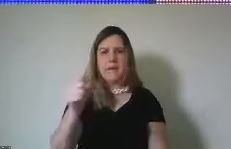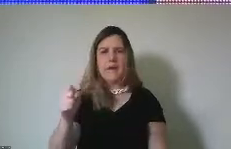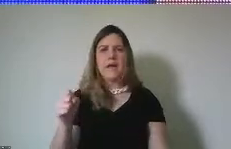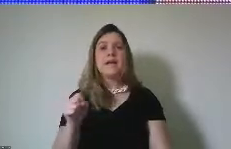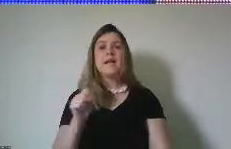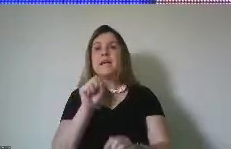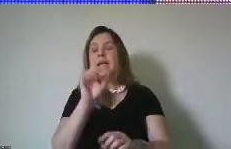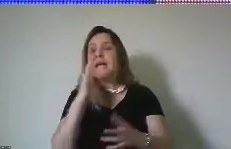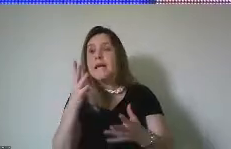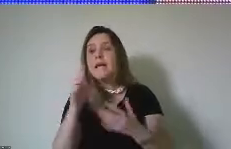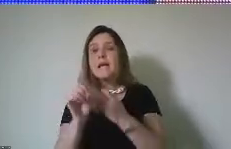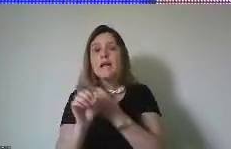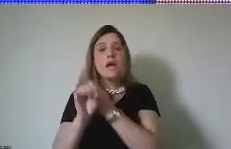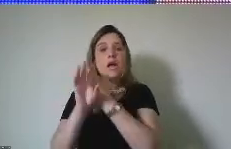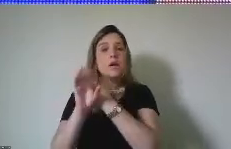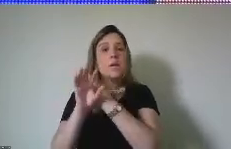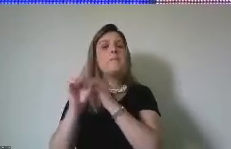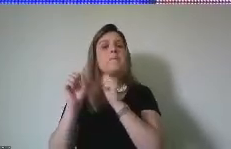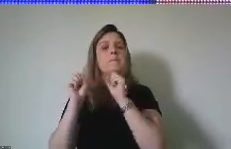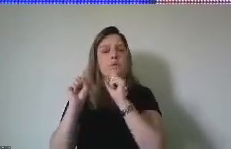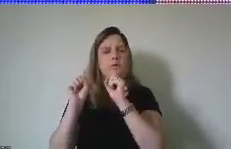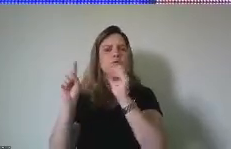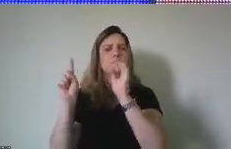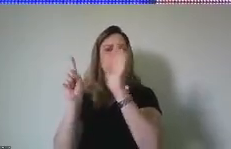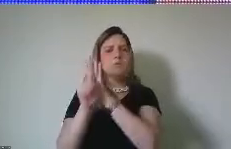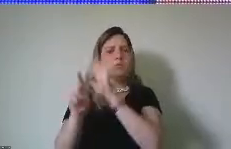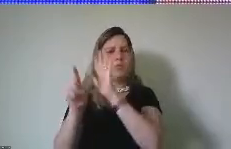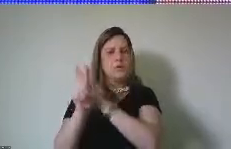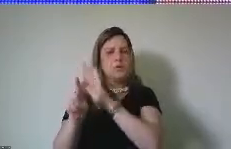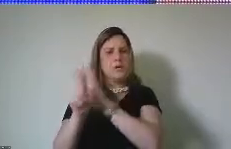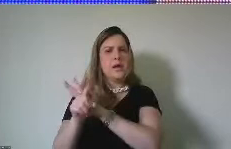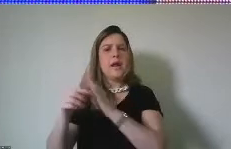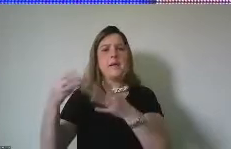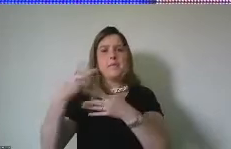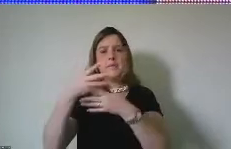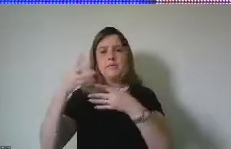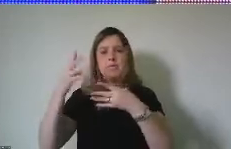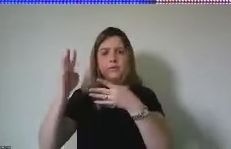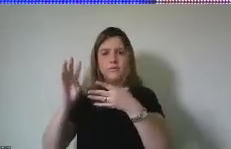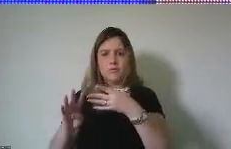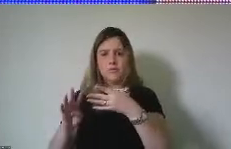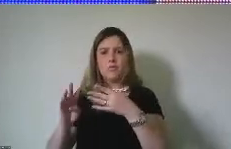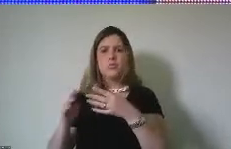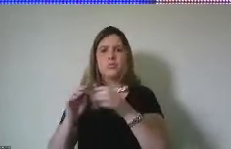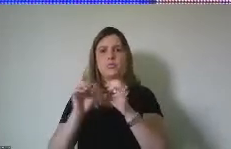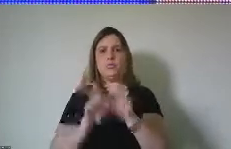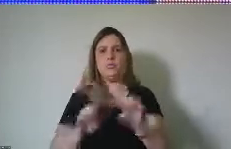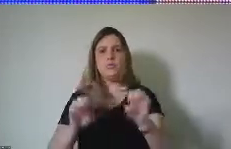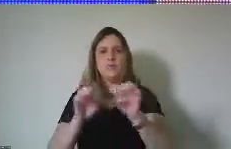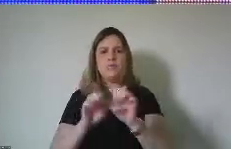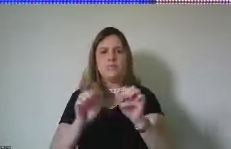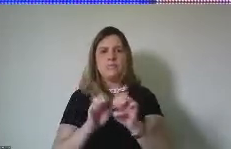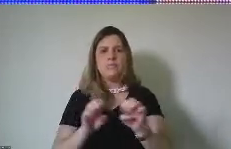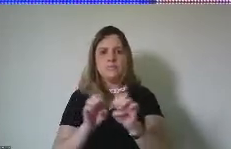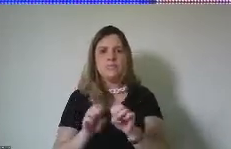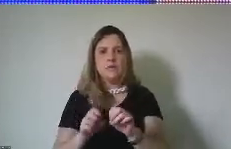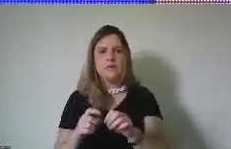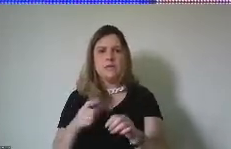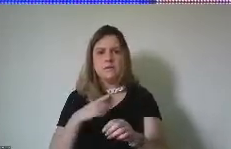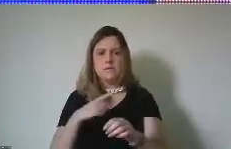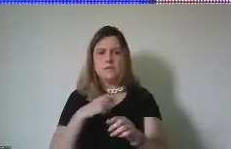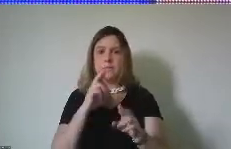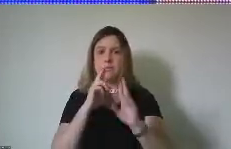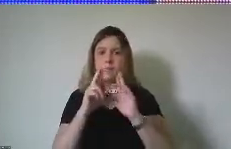pode enviar perguntas por meio da plataforma oficial do evento de transmissão do evento pelo botão de perguntas e respostas